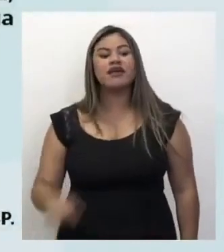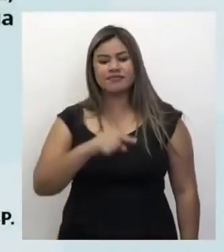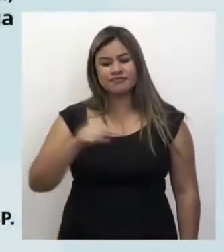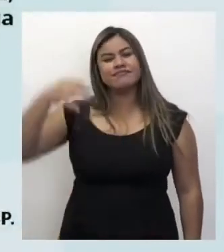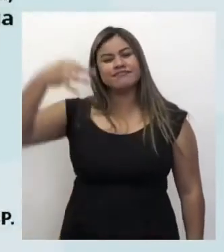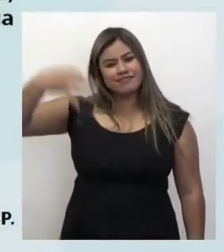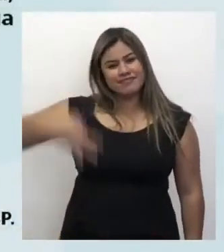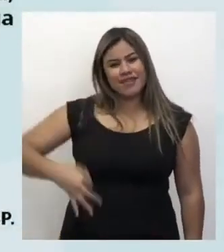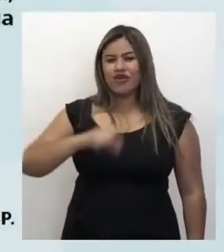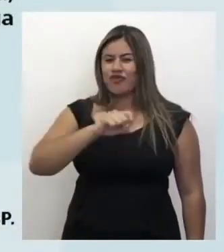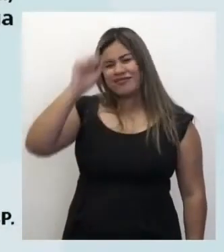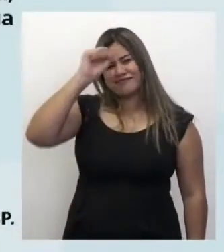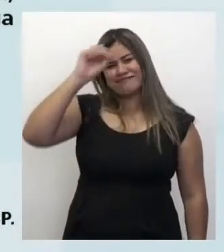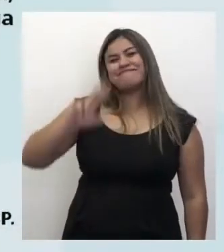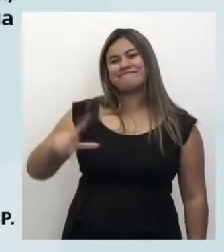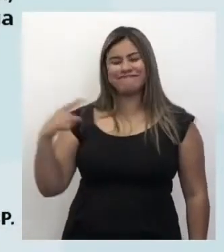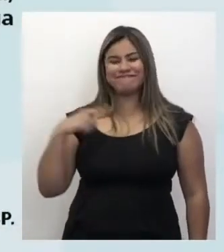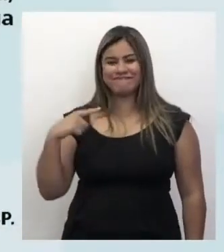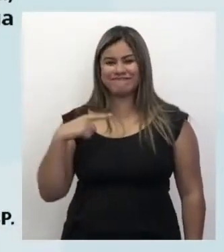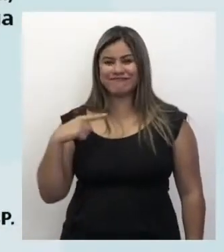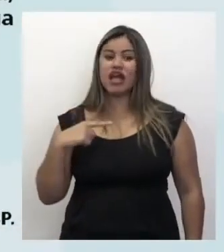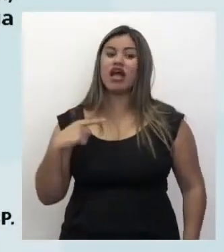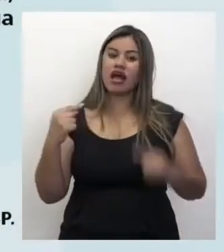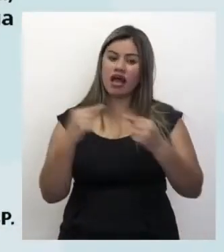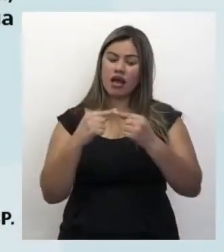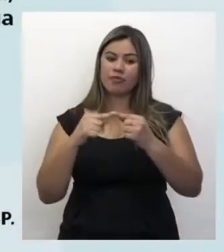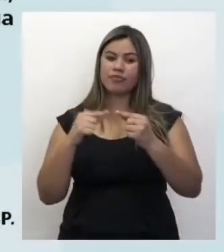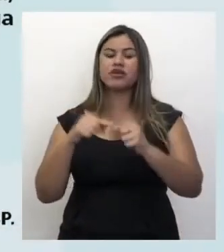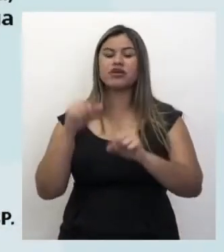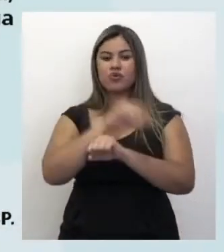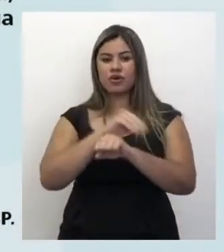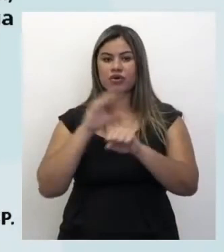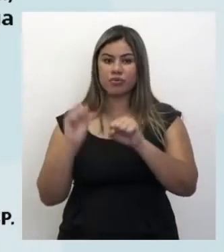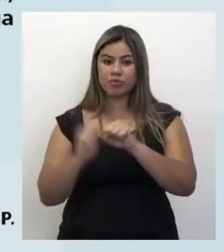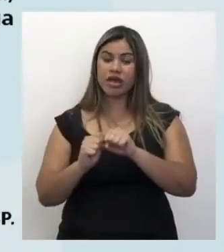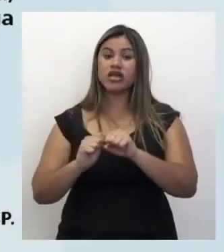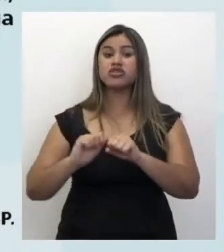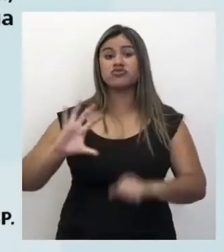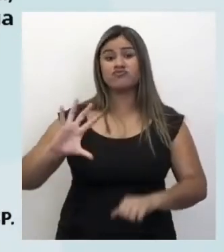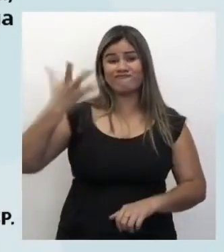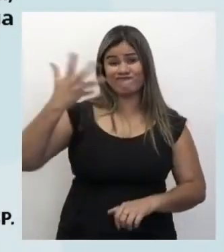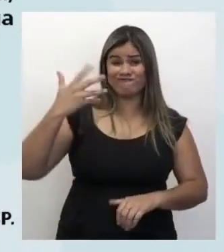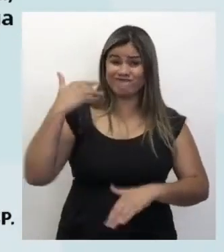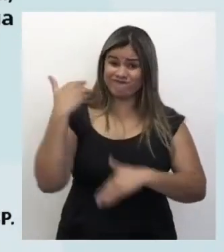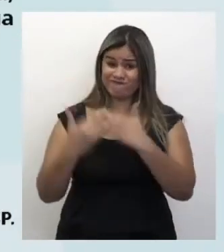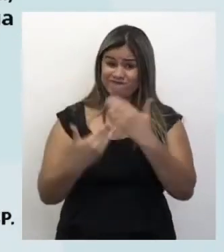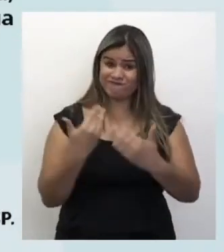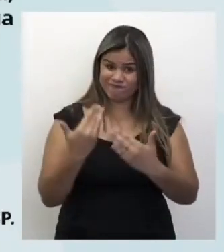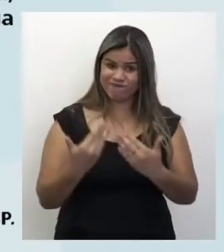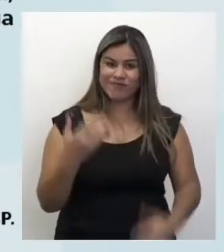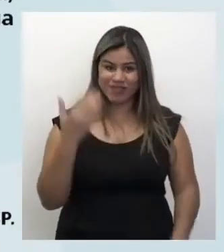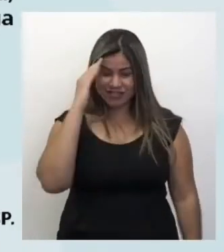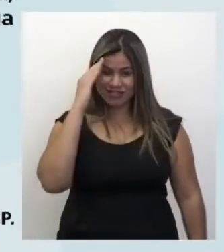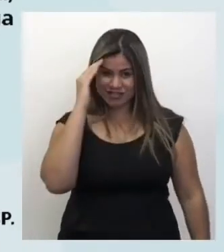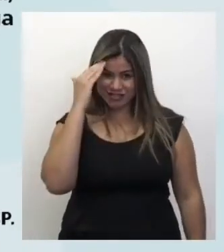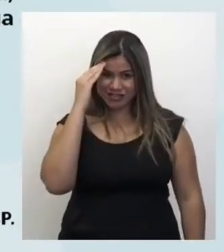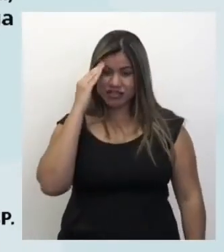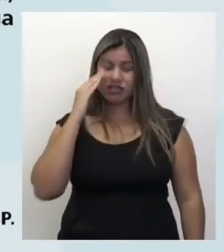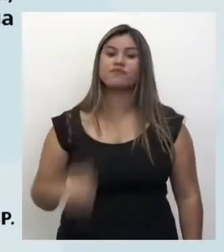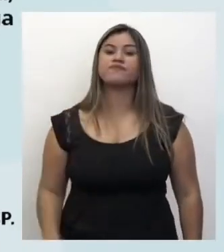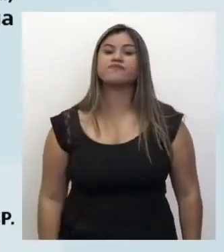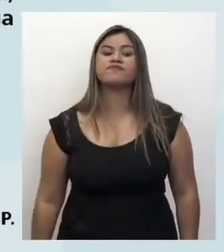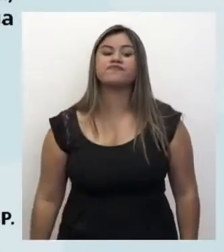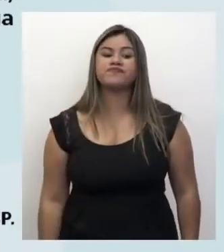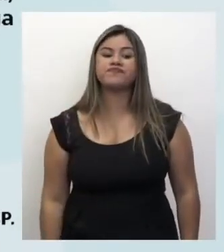Vocês são muito espertos. Isso sim é um argumento de causa e consequência. Primeiro ela apresenta uma causa e depois ela vai falar a